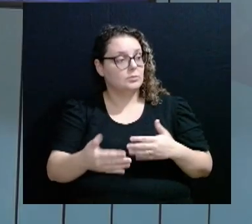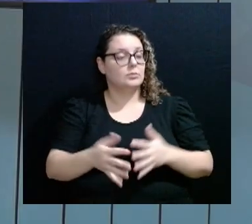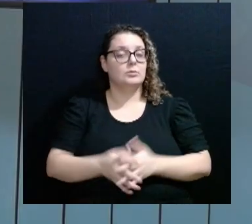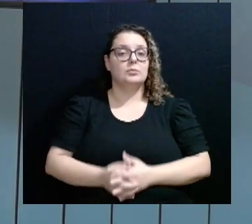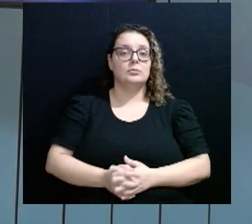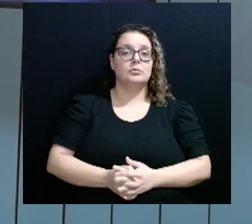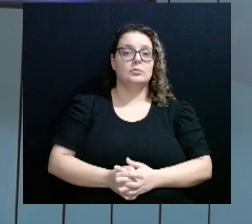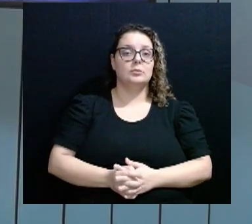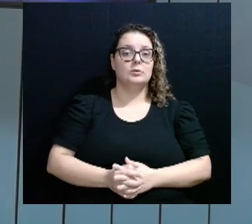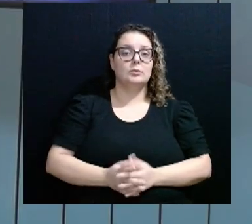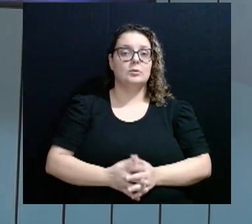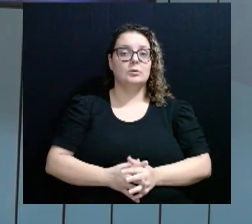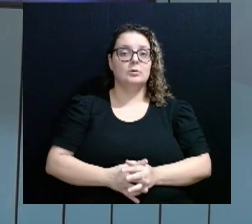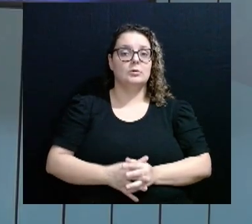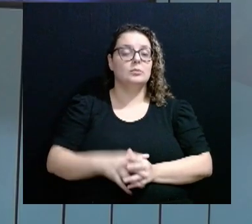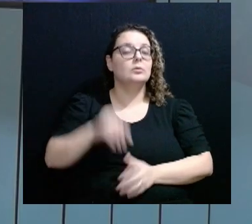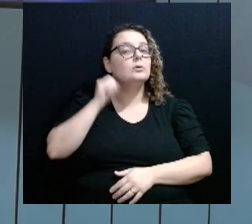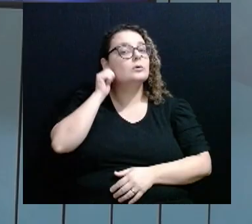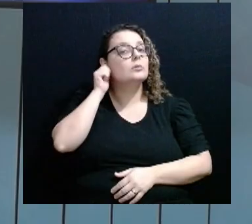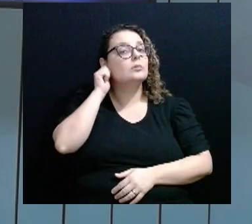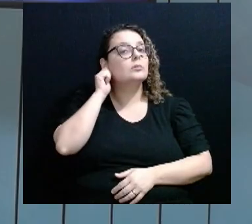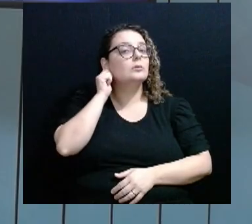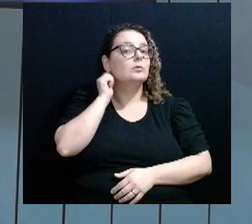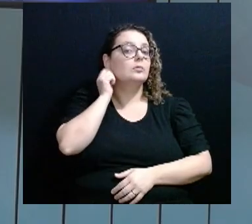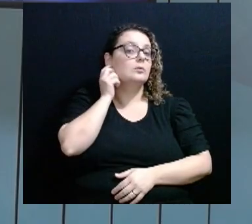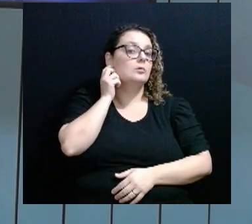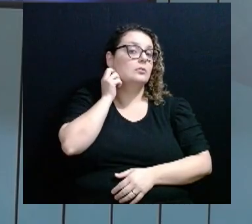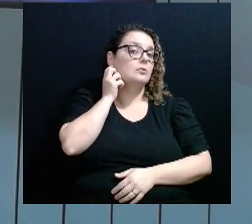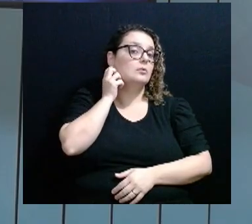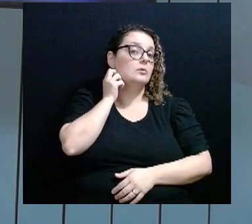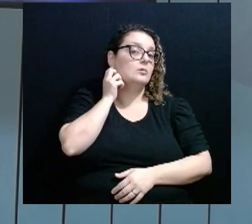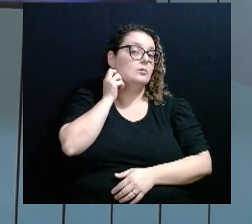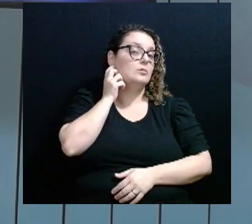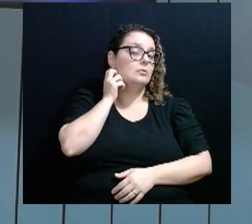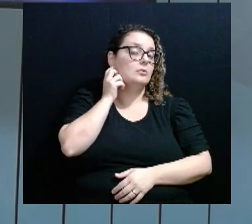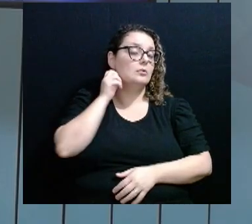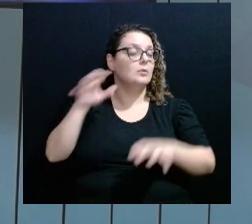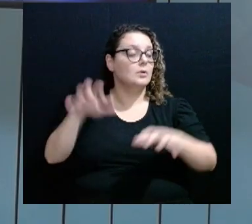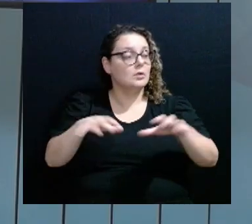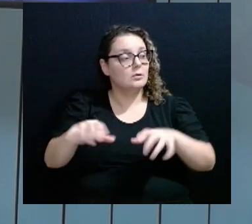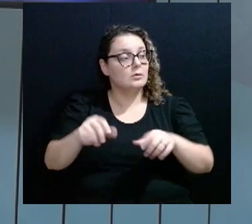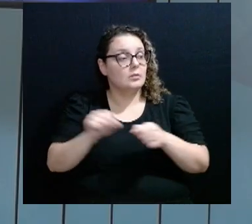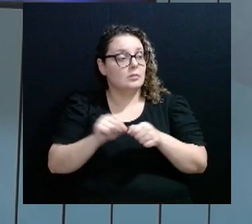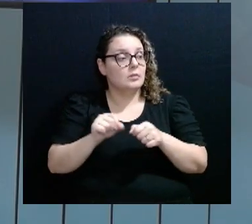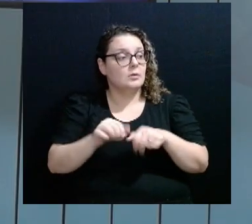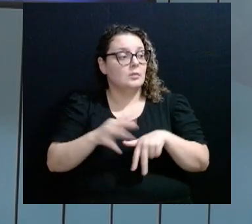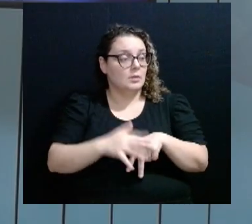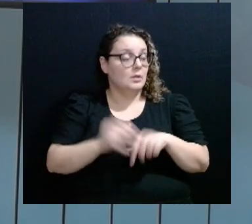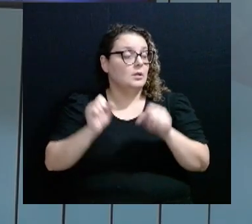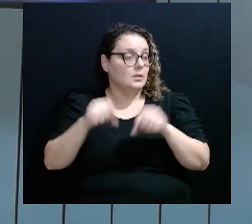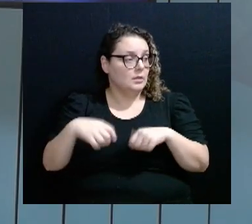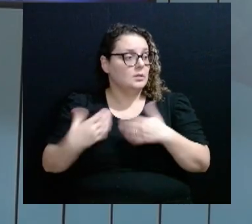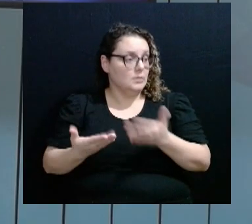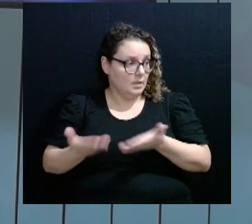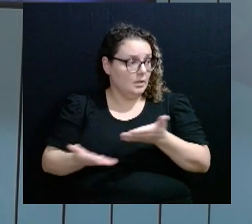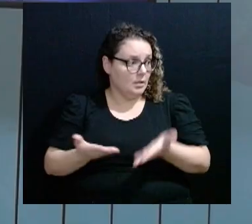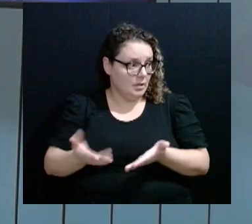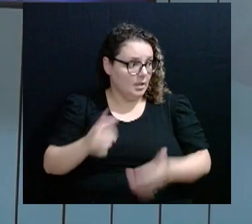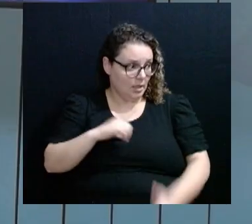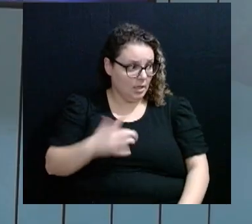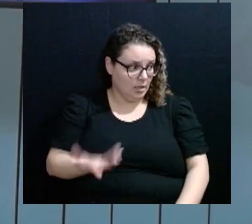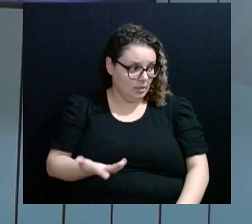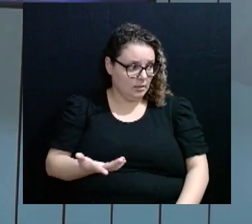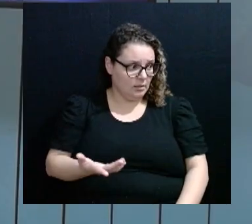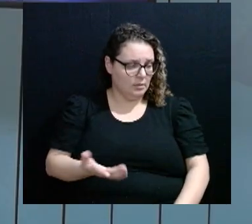momento, né, a partir desse momento, de acordo com esse mapeamento, né, que é feito aí com o paciente, aí sim tem